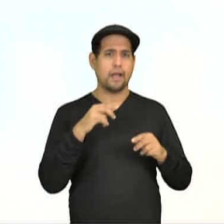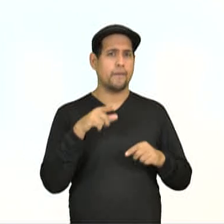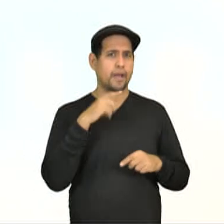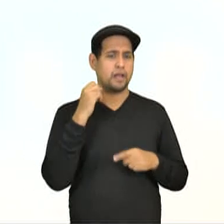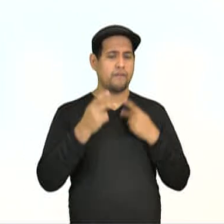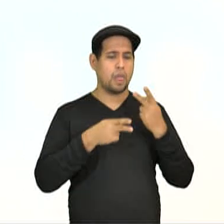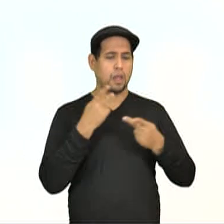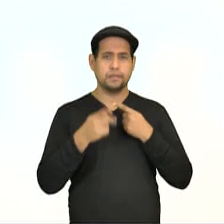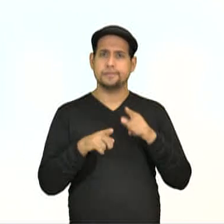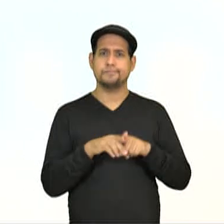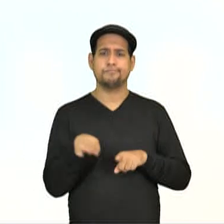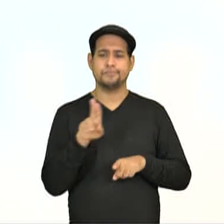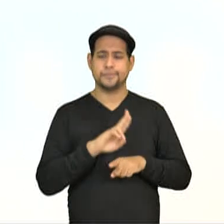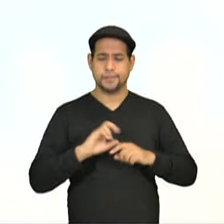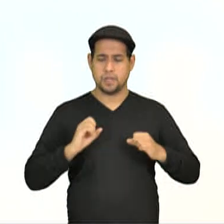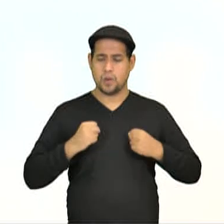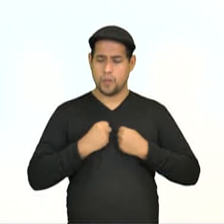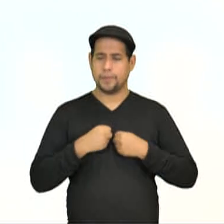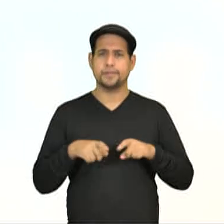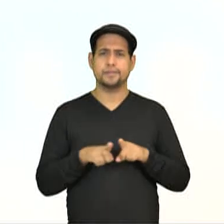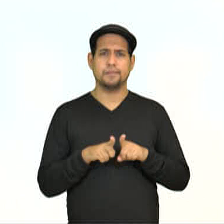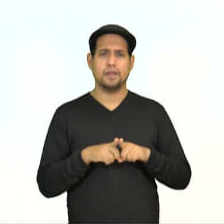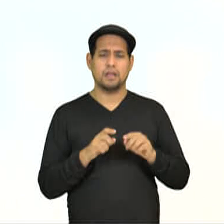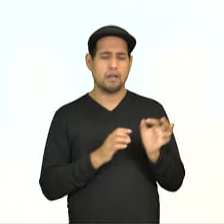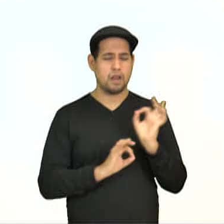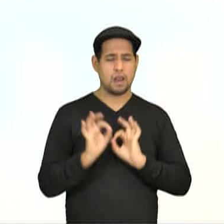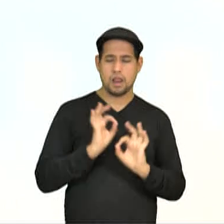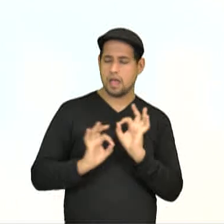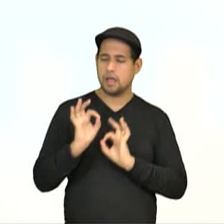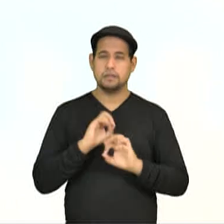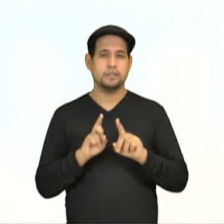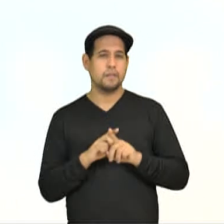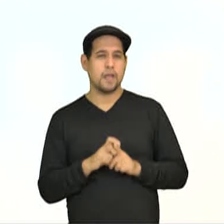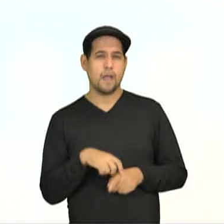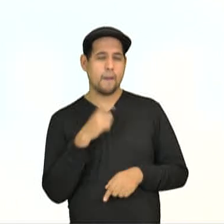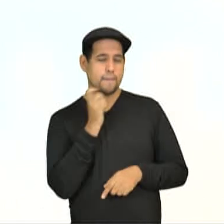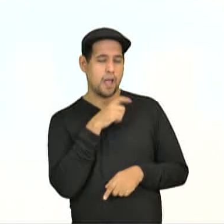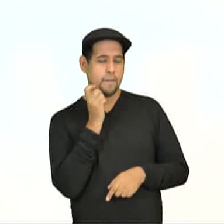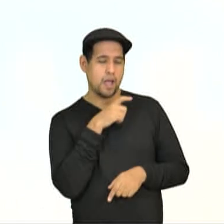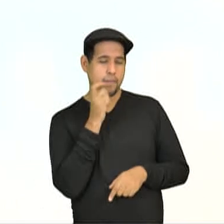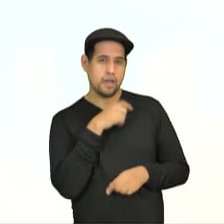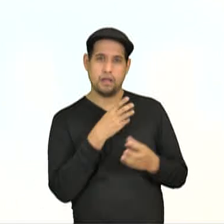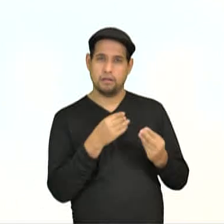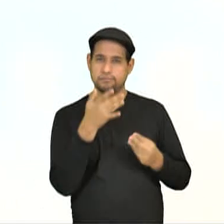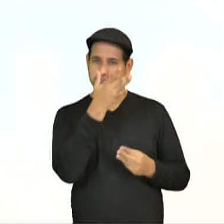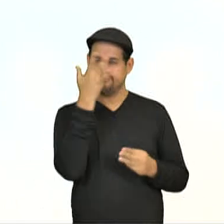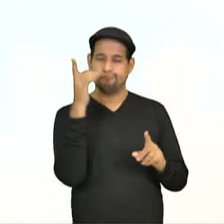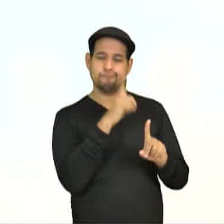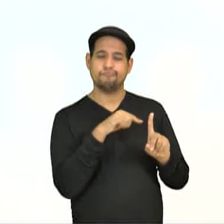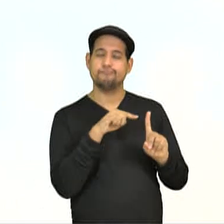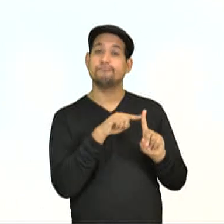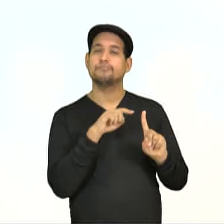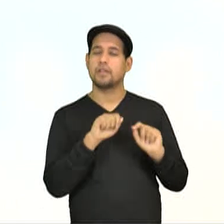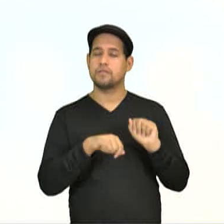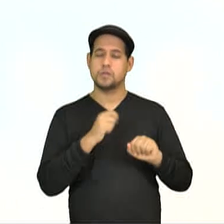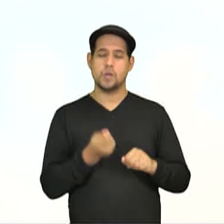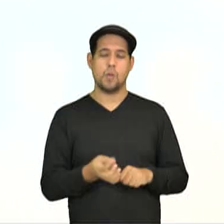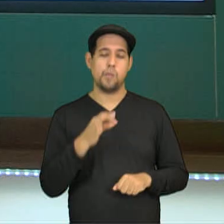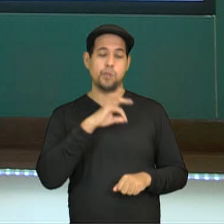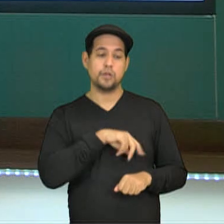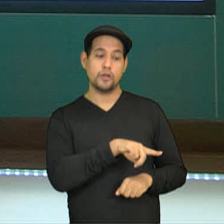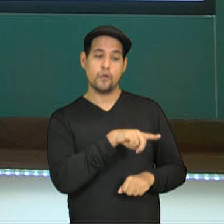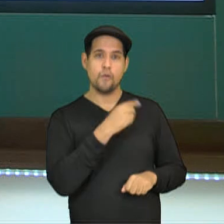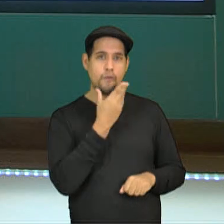fala, que usa roupas, que faz planos e engana pessoas com o objetivo de tornar rico o